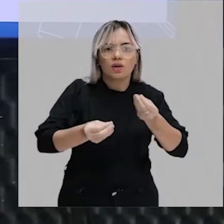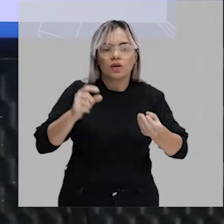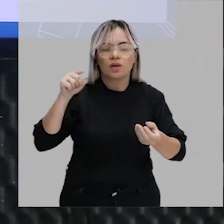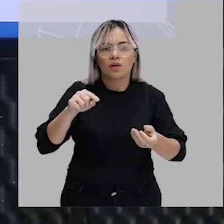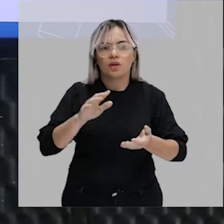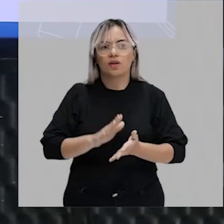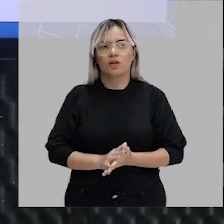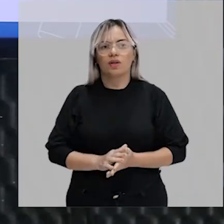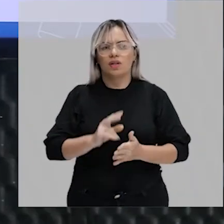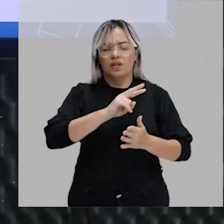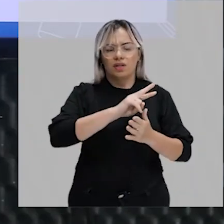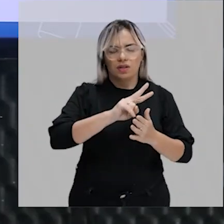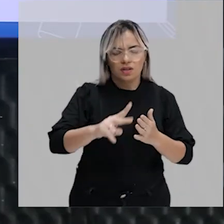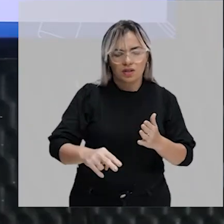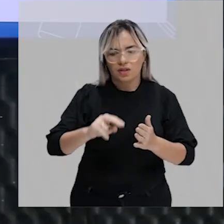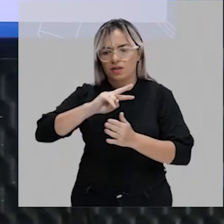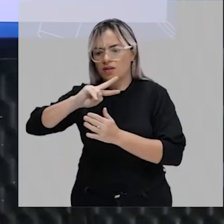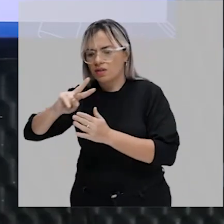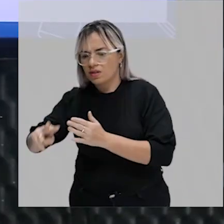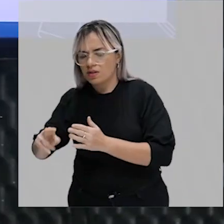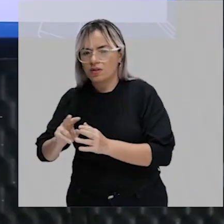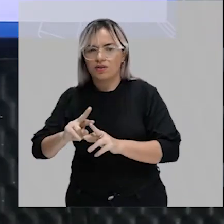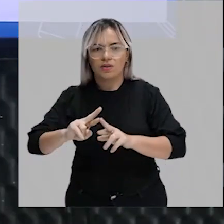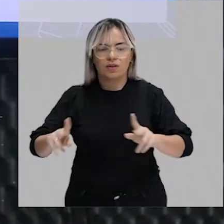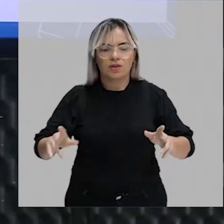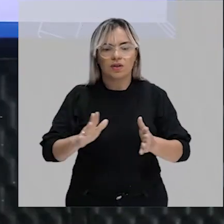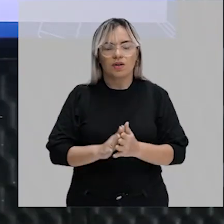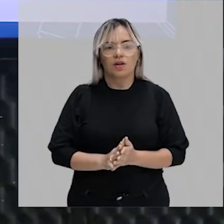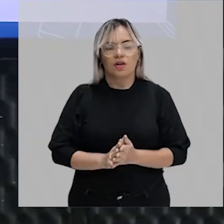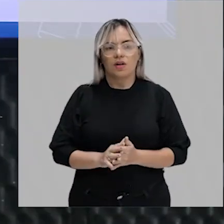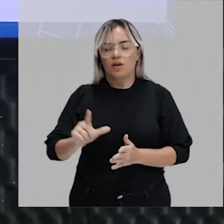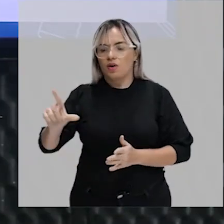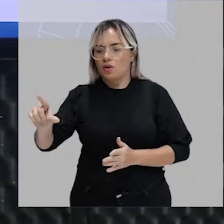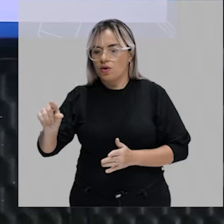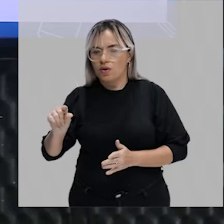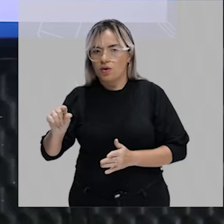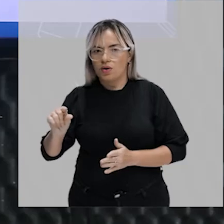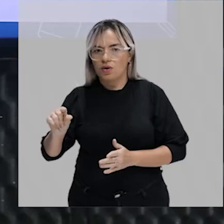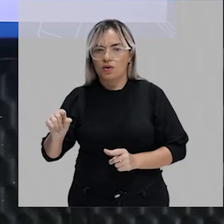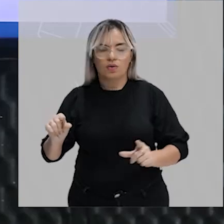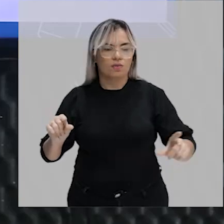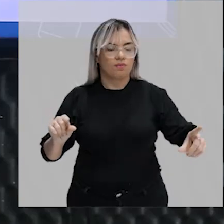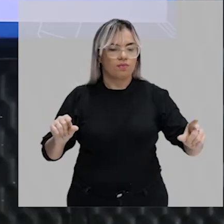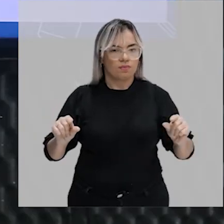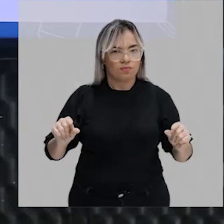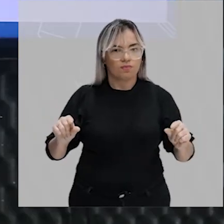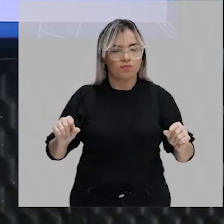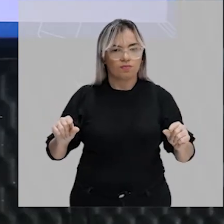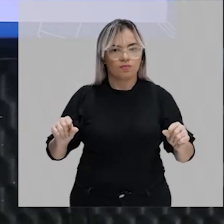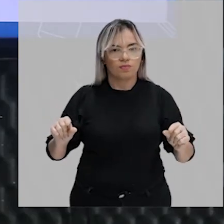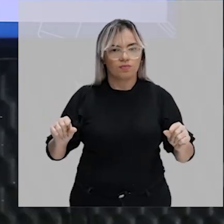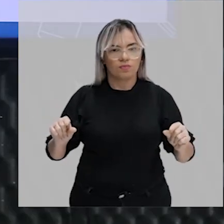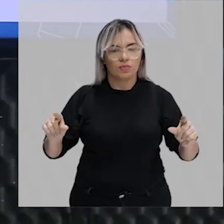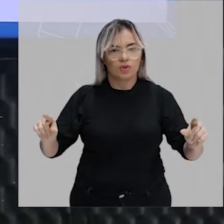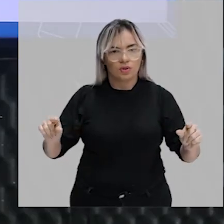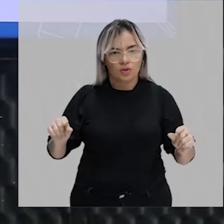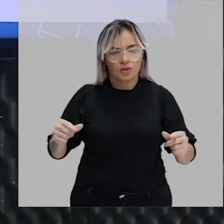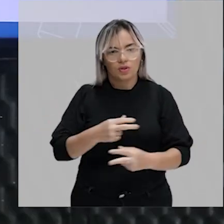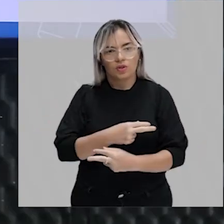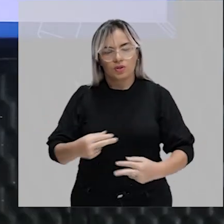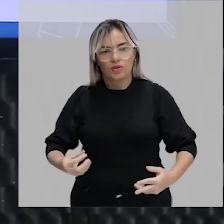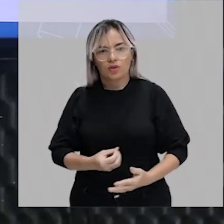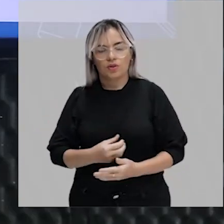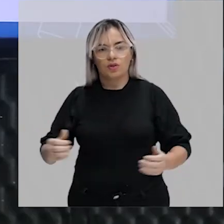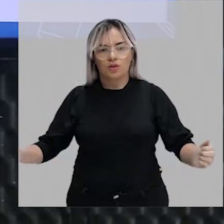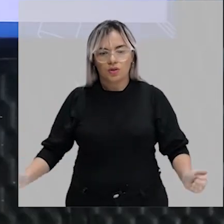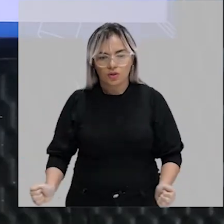de espécies diferentes? É quando eu pego um representante de um grupo, um outro representante de um outro grupo. Se eu juntar esses dois